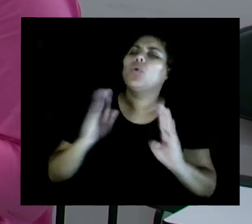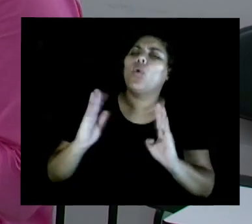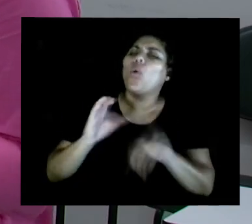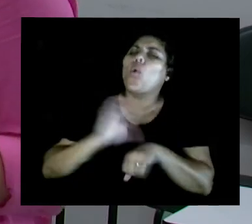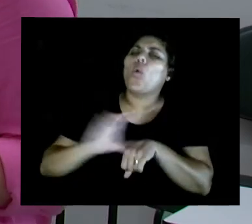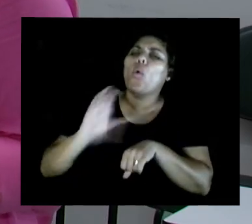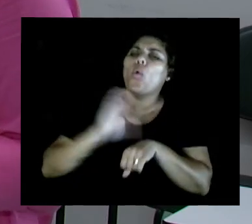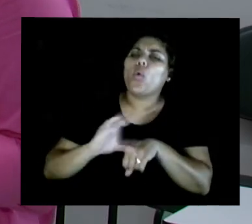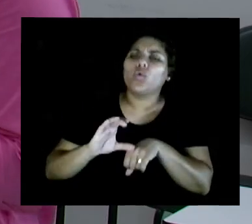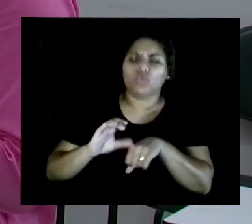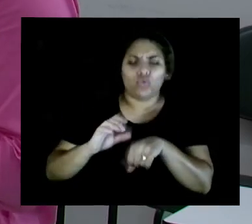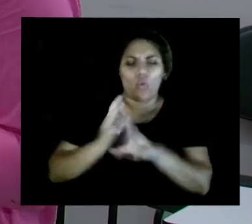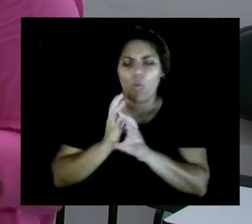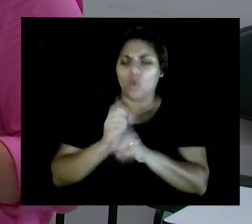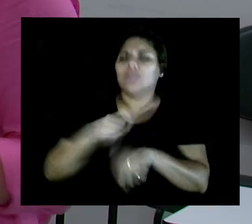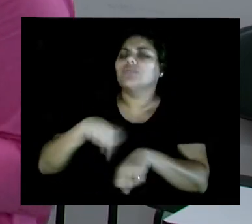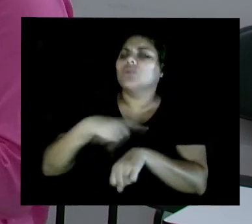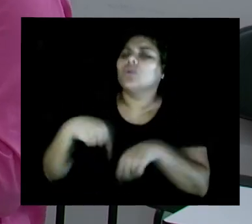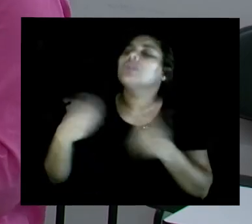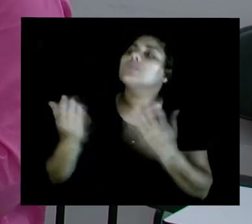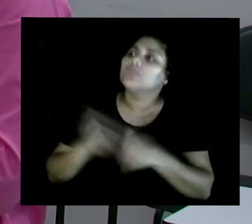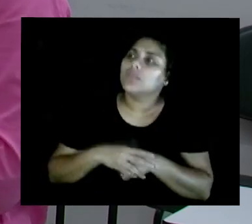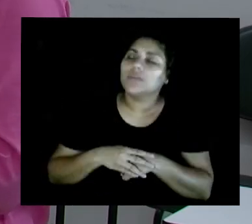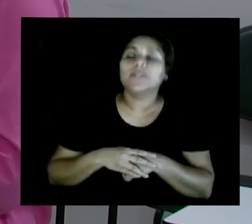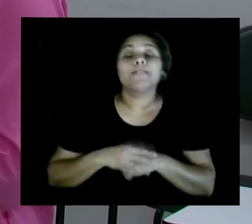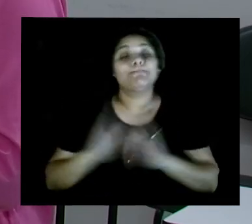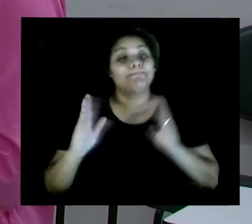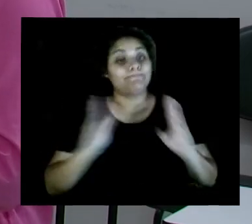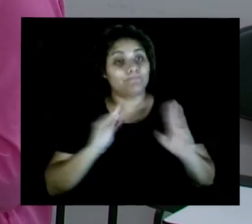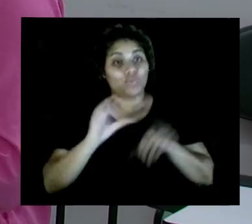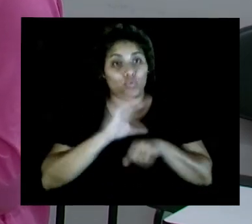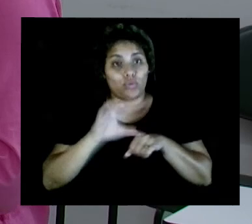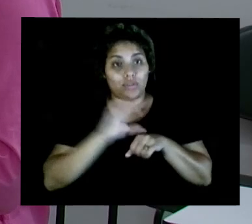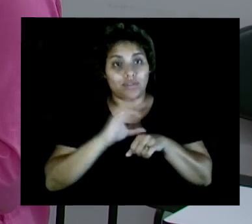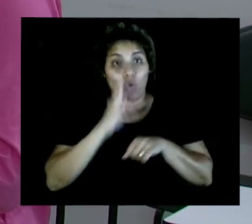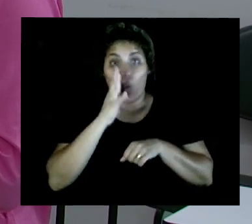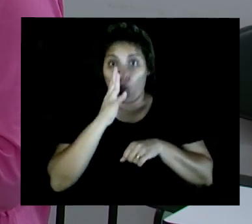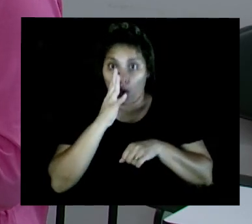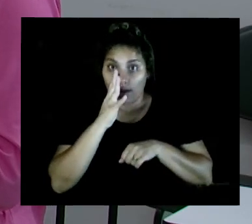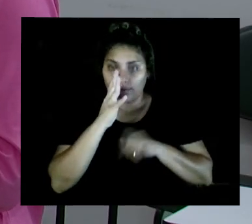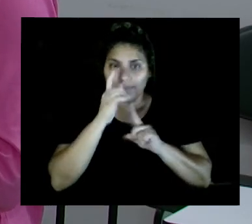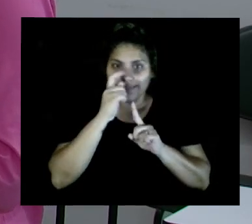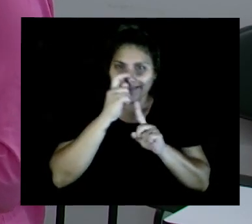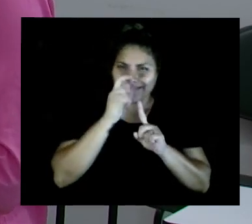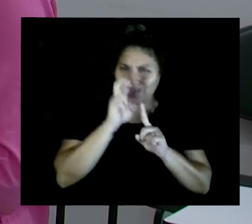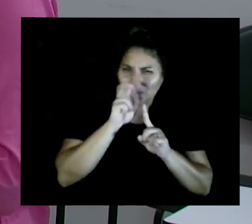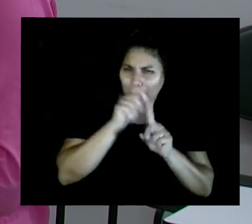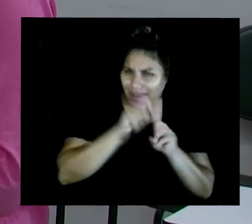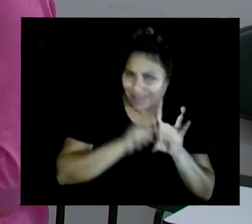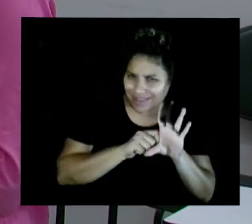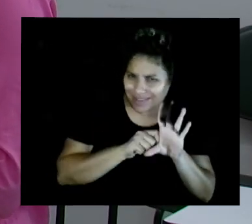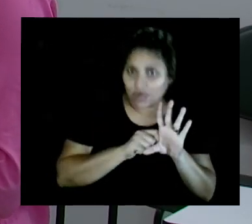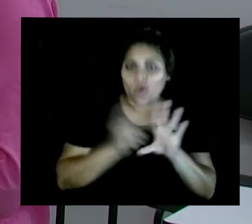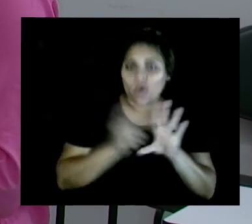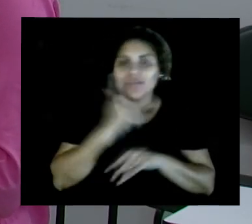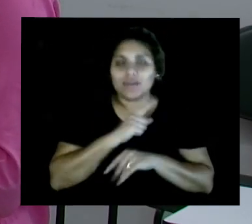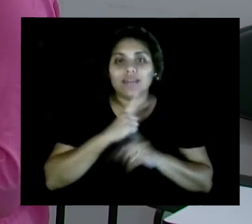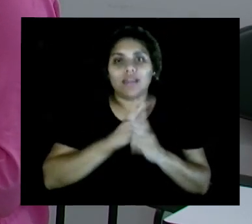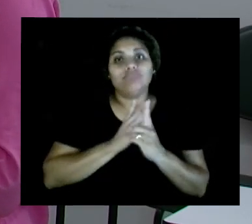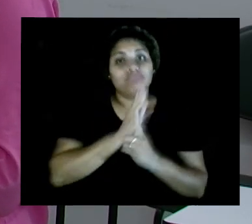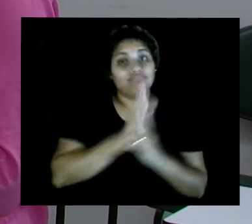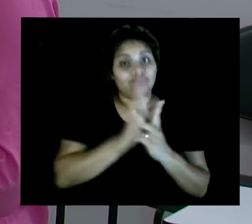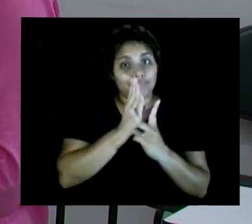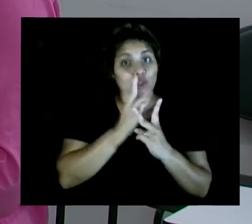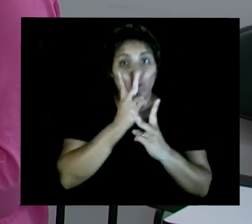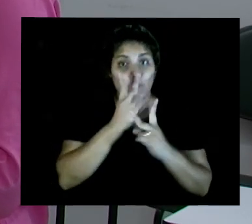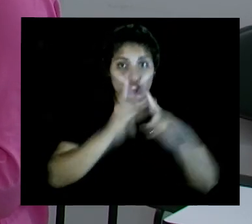de duração desse curso, carga horária? Esse curso ele leva mais ou menos 4 a 5 meses para acontecer. A gente